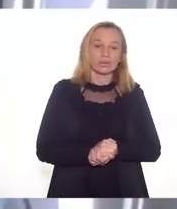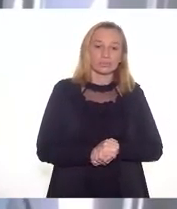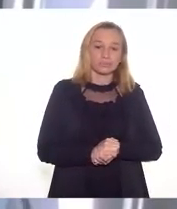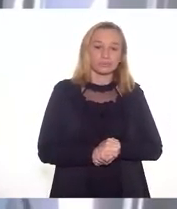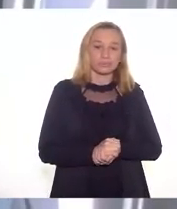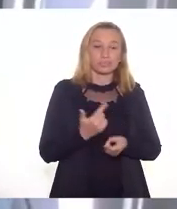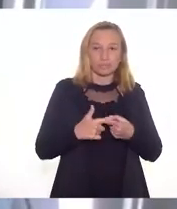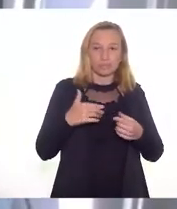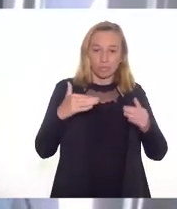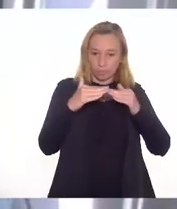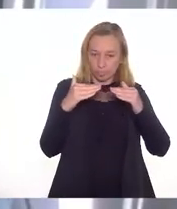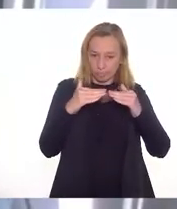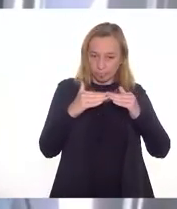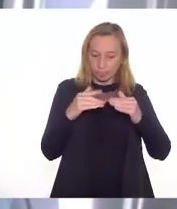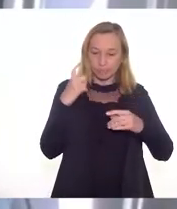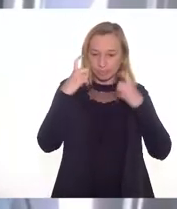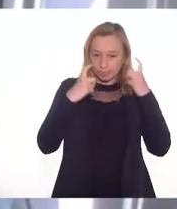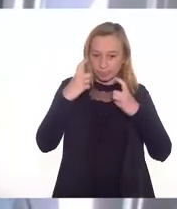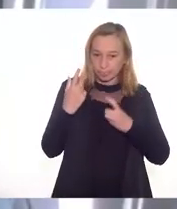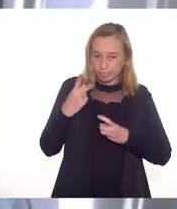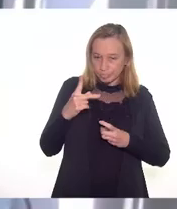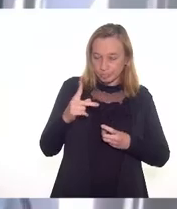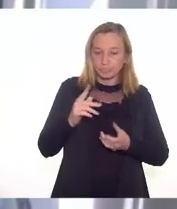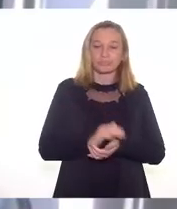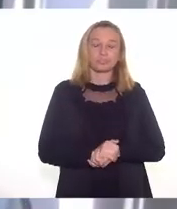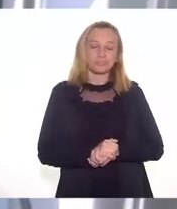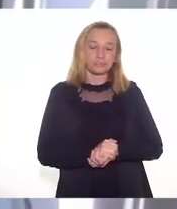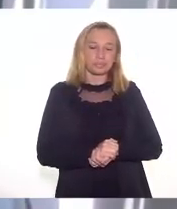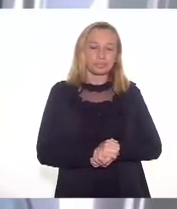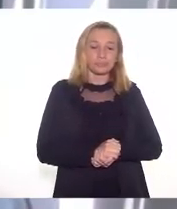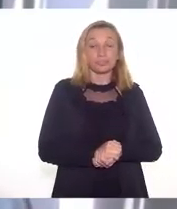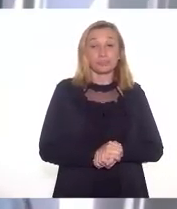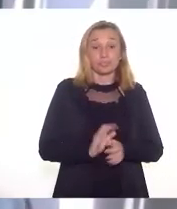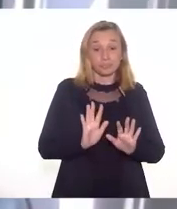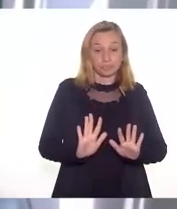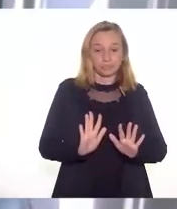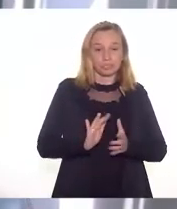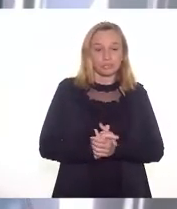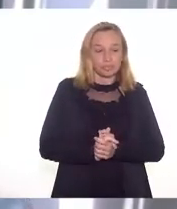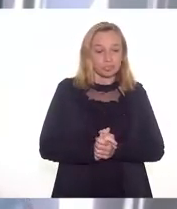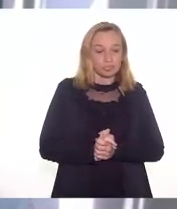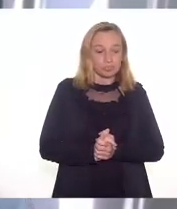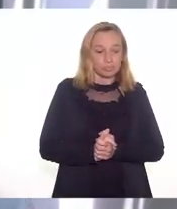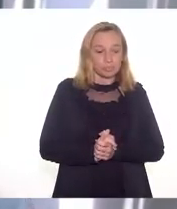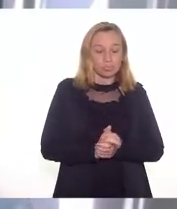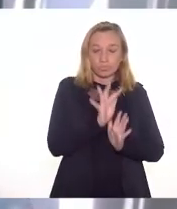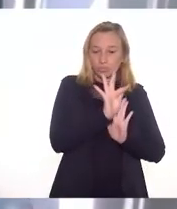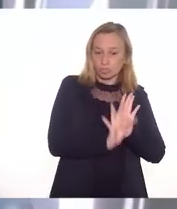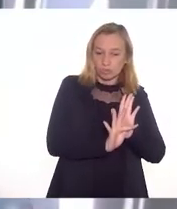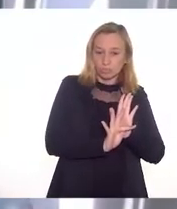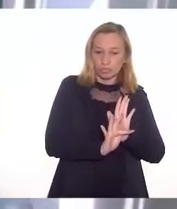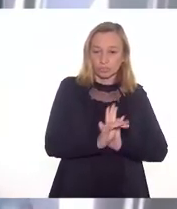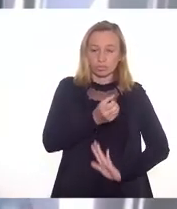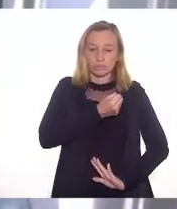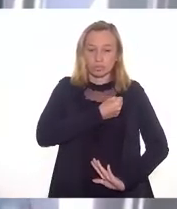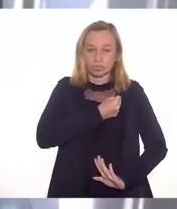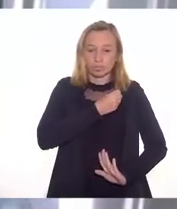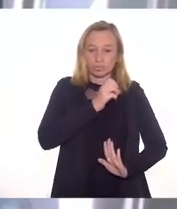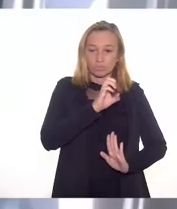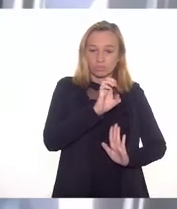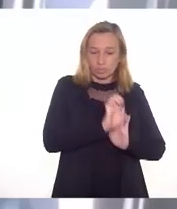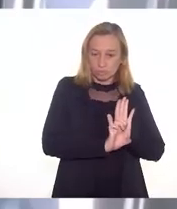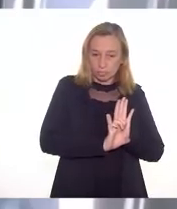eu concordo com a preocupação trazida pela deputada Mônica, embora considere que o texto da emenda número 3 é